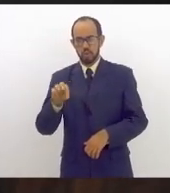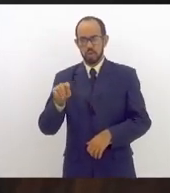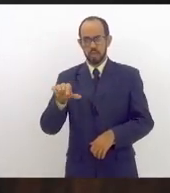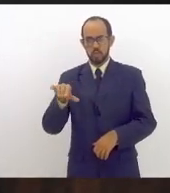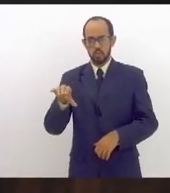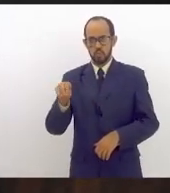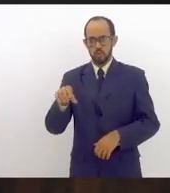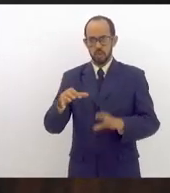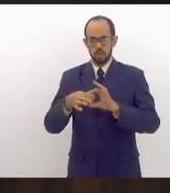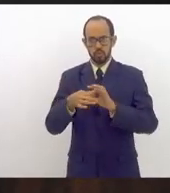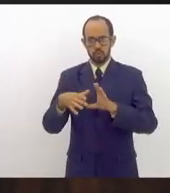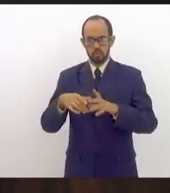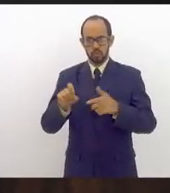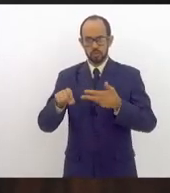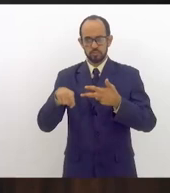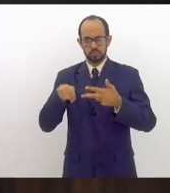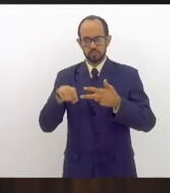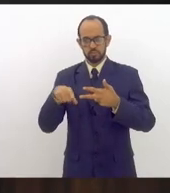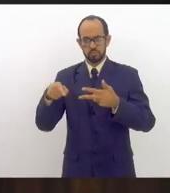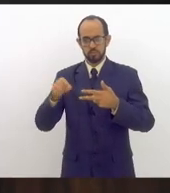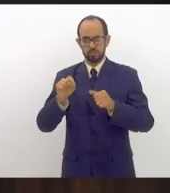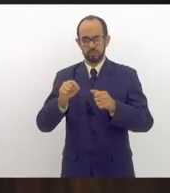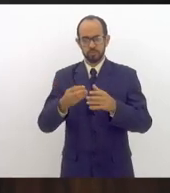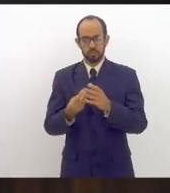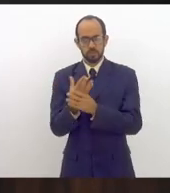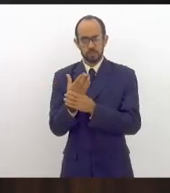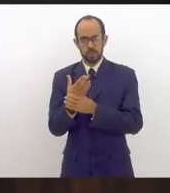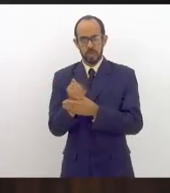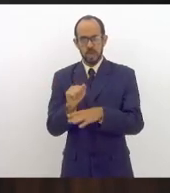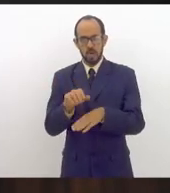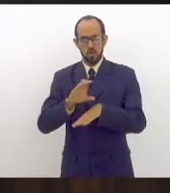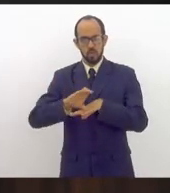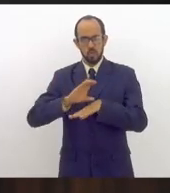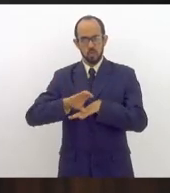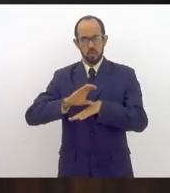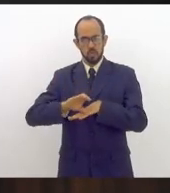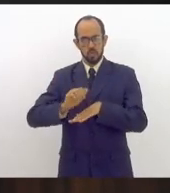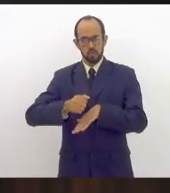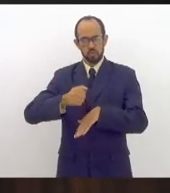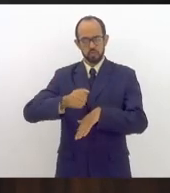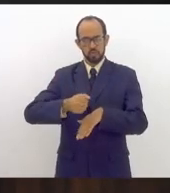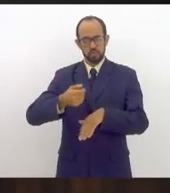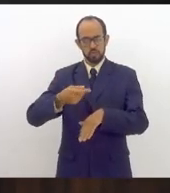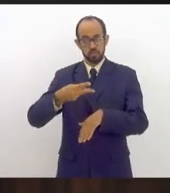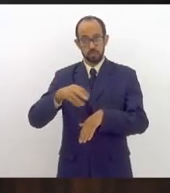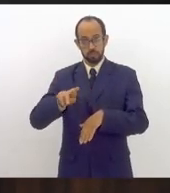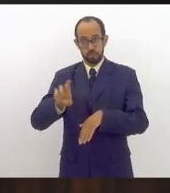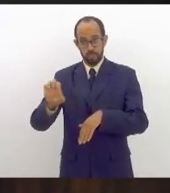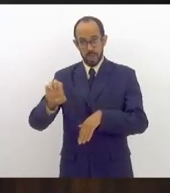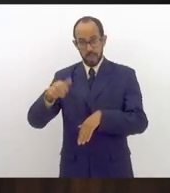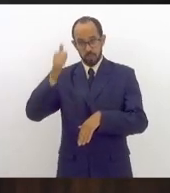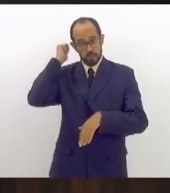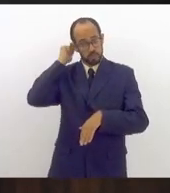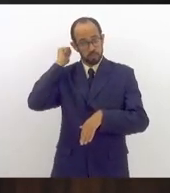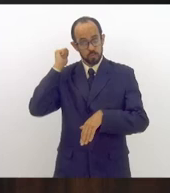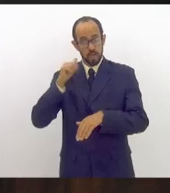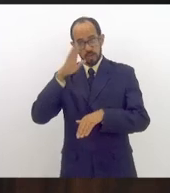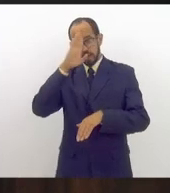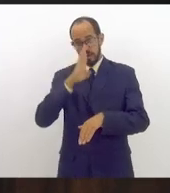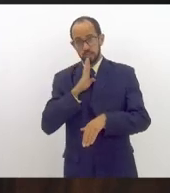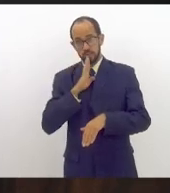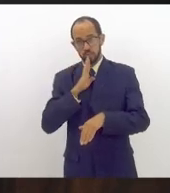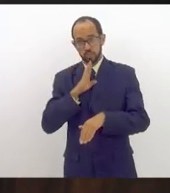Executivo a criar o curso de pré-vestibular gratuito no âmbito do Estado do Rio de Janeiro e das outras providências. Pareceres da Comissão de Constituição e Justiça pela condicionalidade